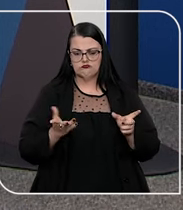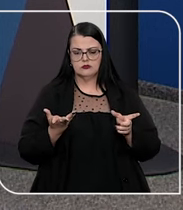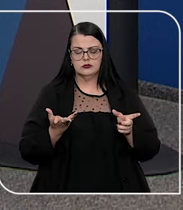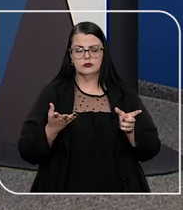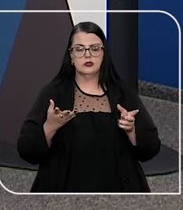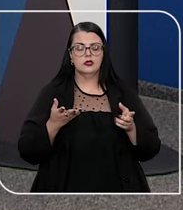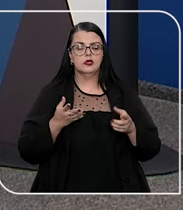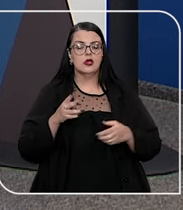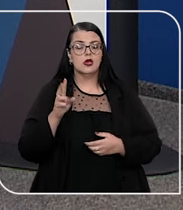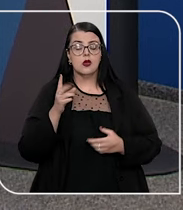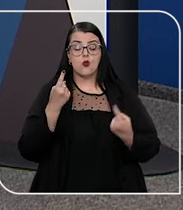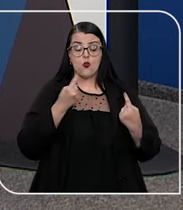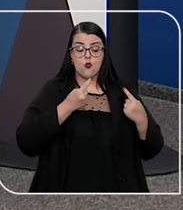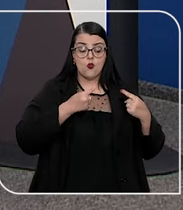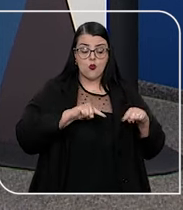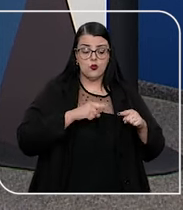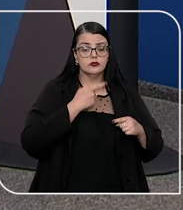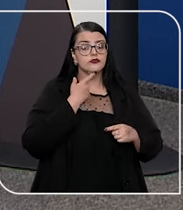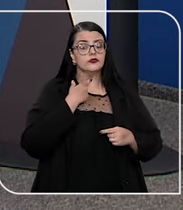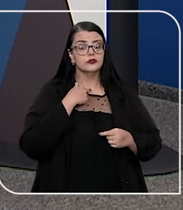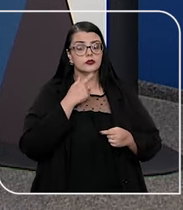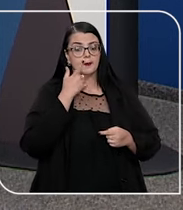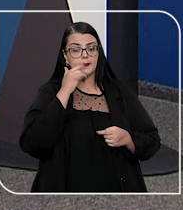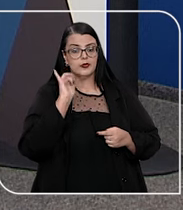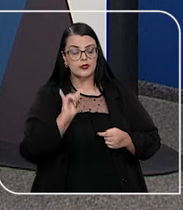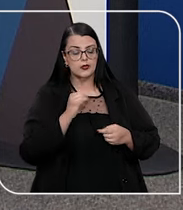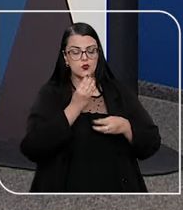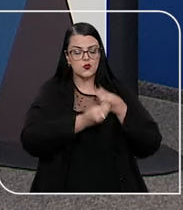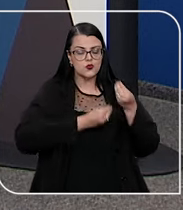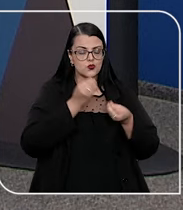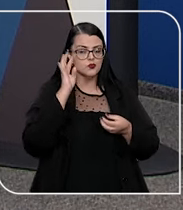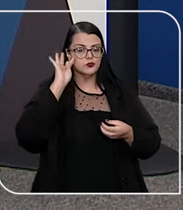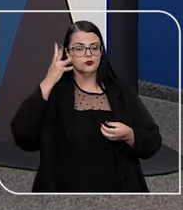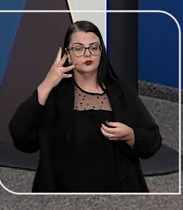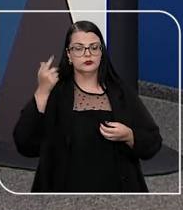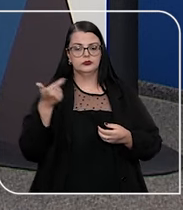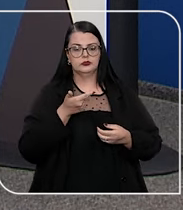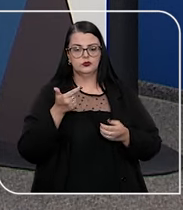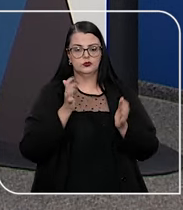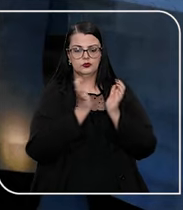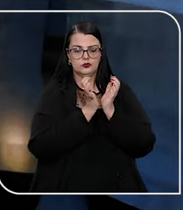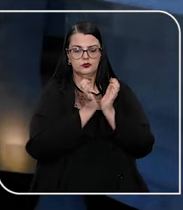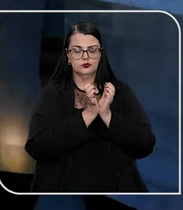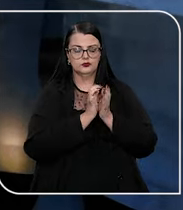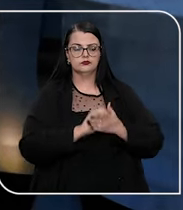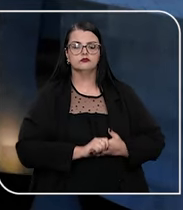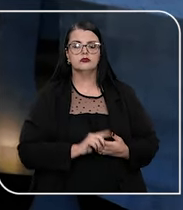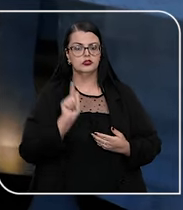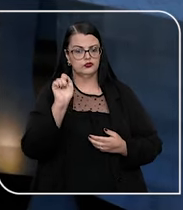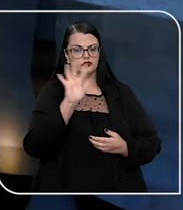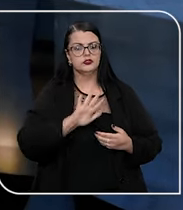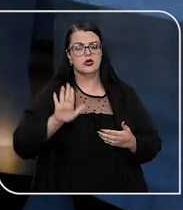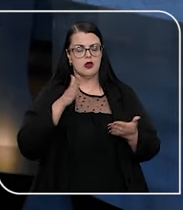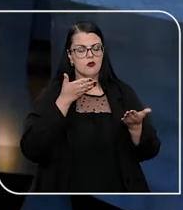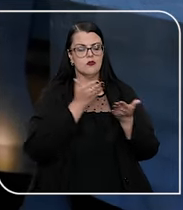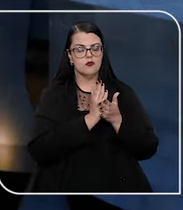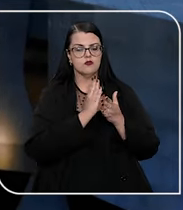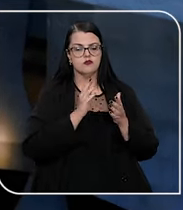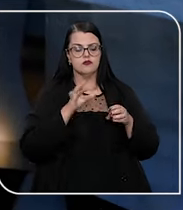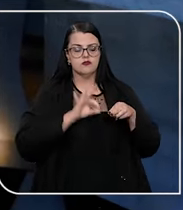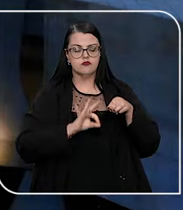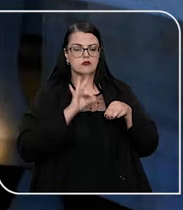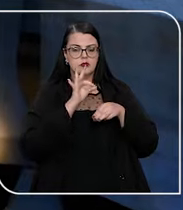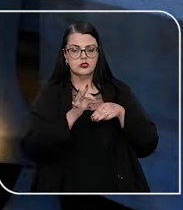passaporte mesmo contra a vontade do pai entenda a decisão da segunda turma por unanimidade os